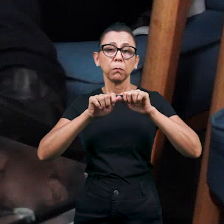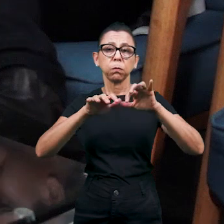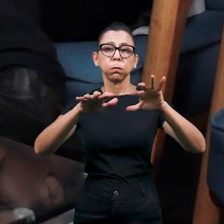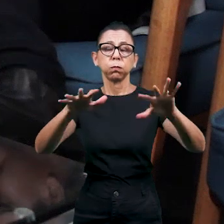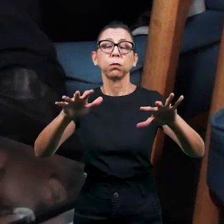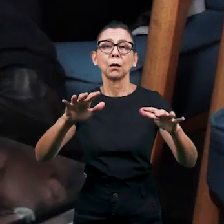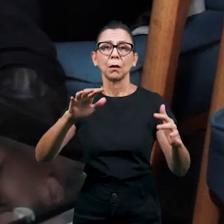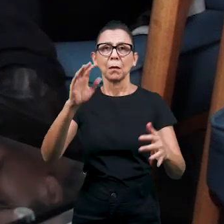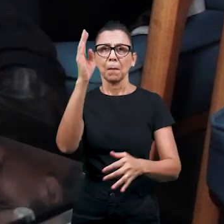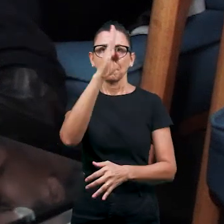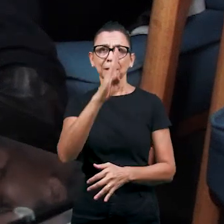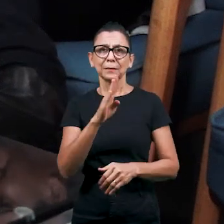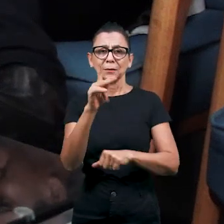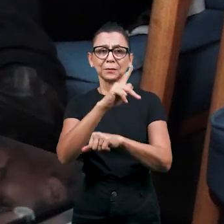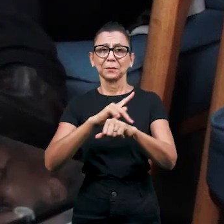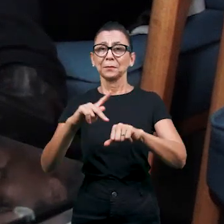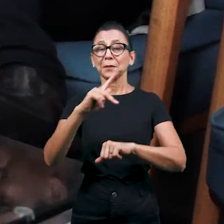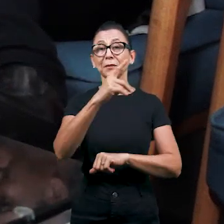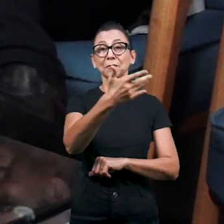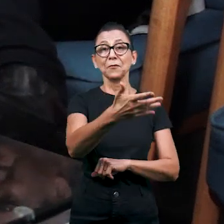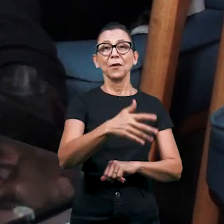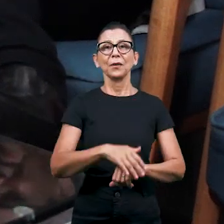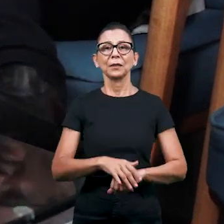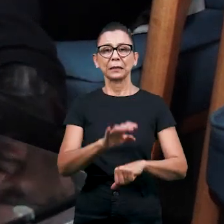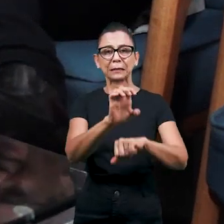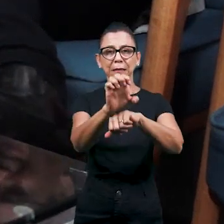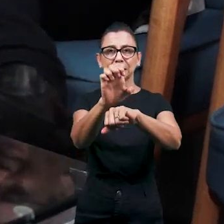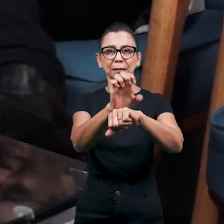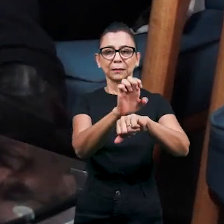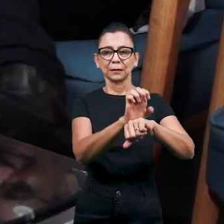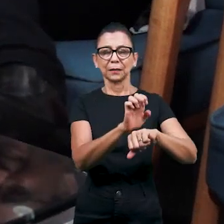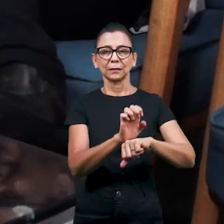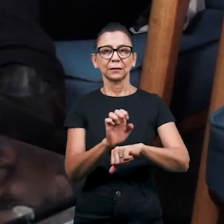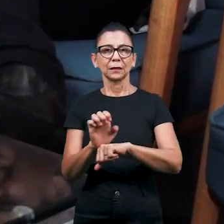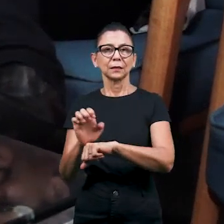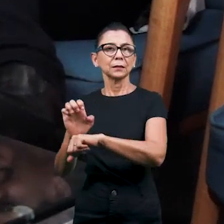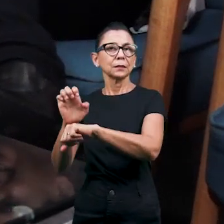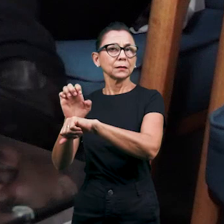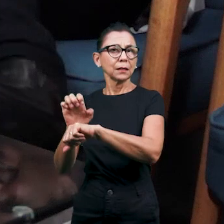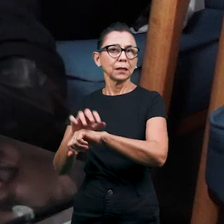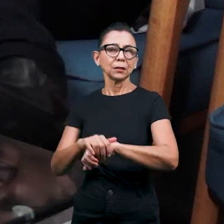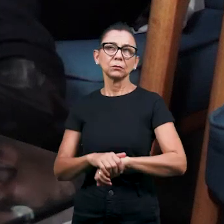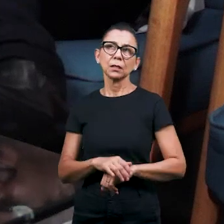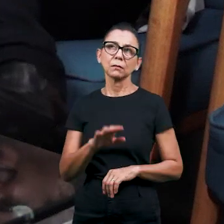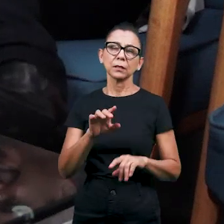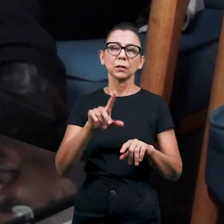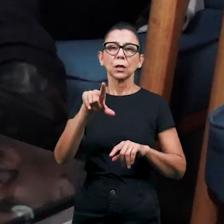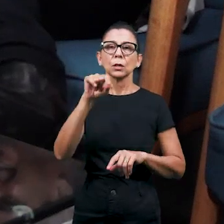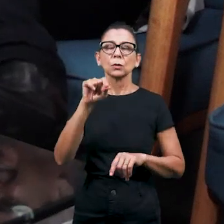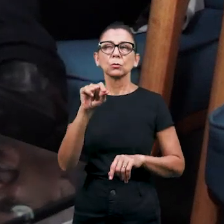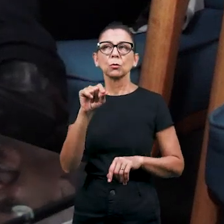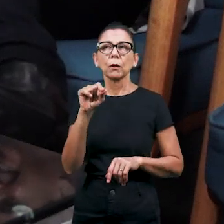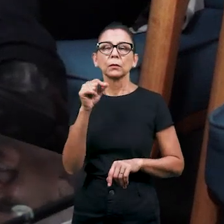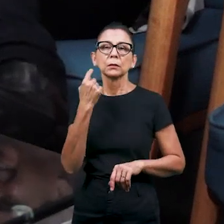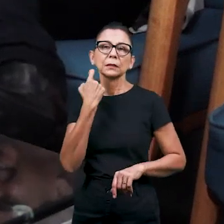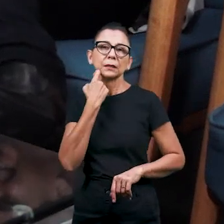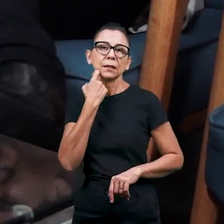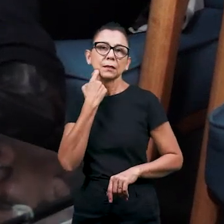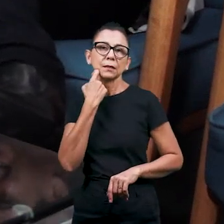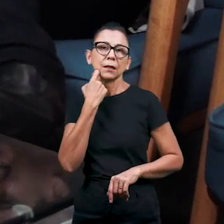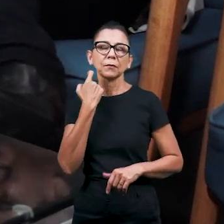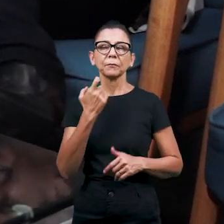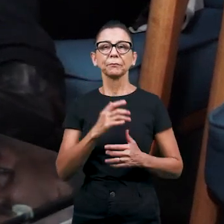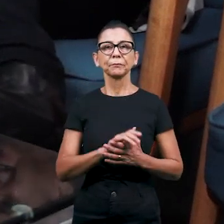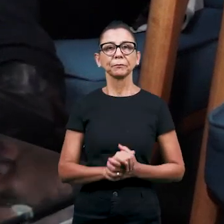mudanças. Sempre que aparece uma mudança no trabalho de senhoras, chove mais de 1.500 e-mails por internet. Porque, meu Deus, como é que... E se não avisar um